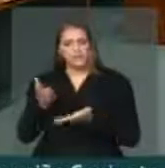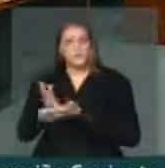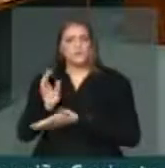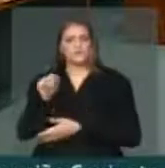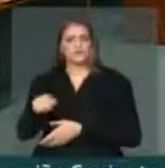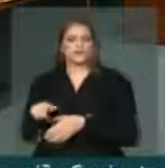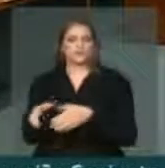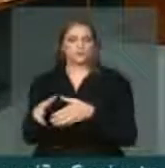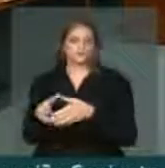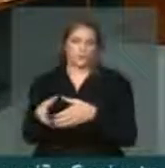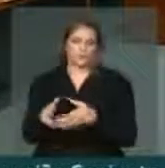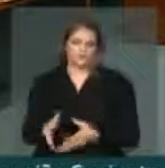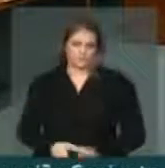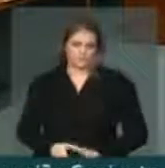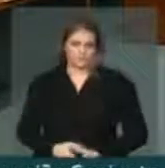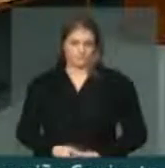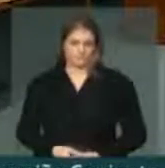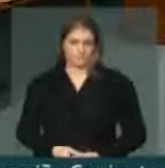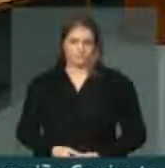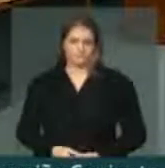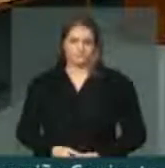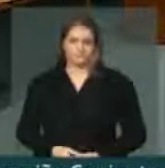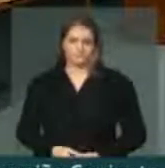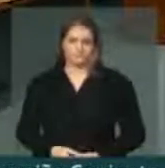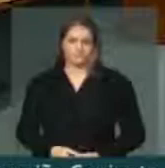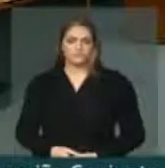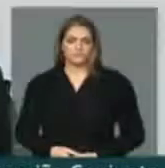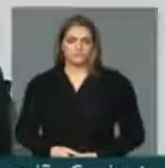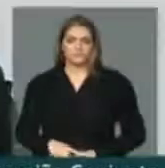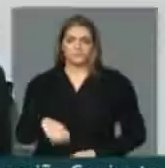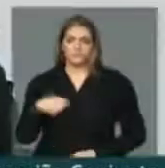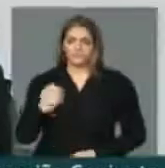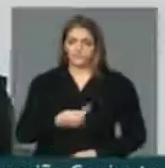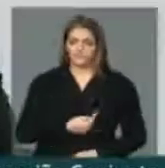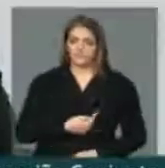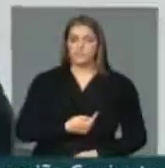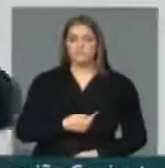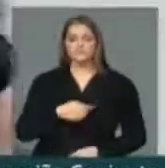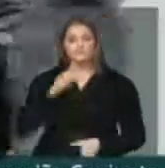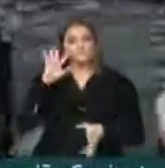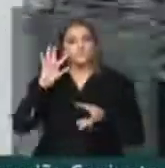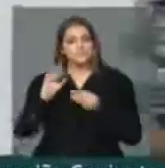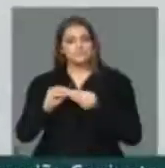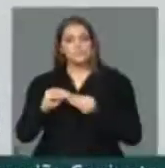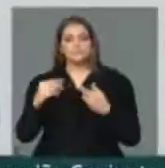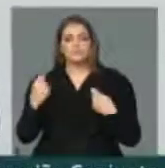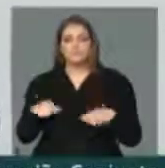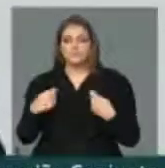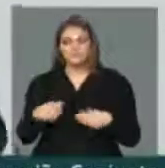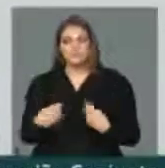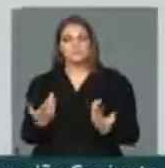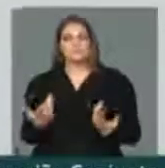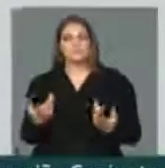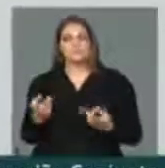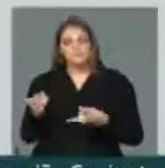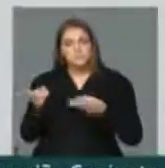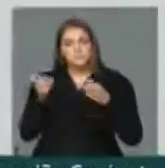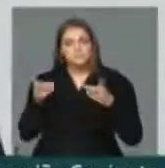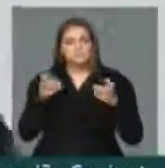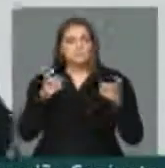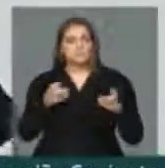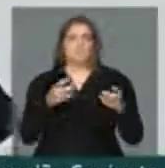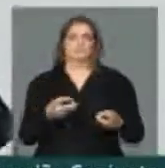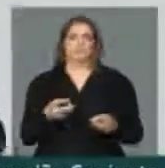não. Então, essa é uma conclusão para que a gente possa refletir muito antes de